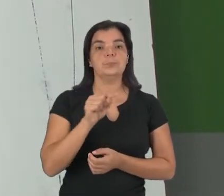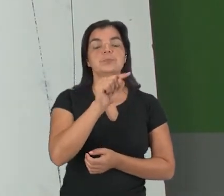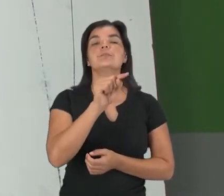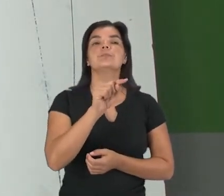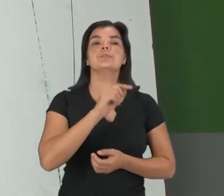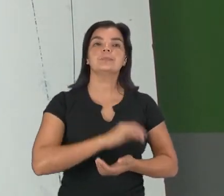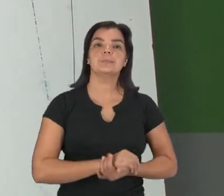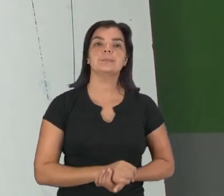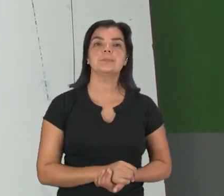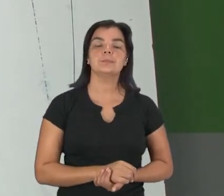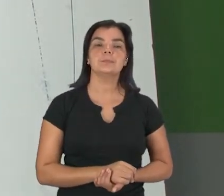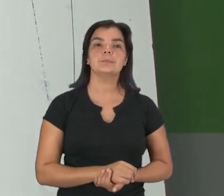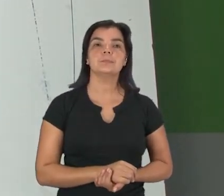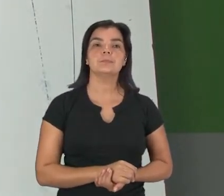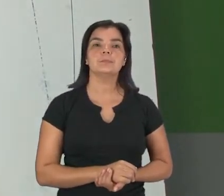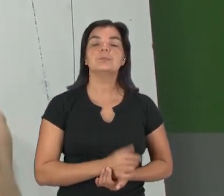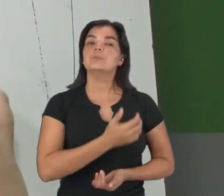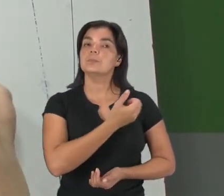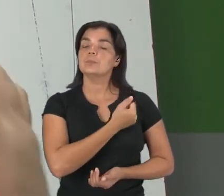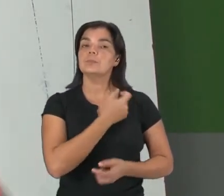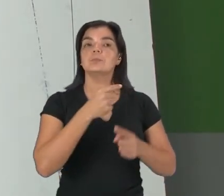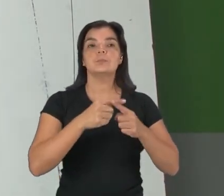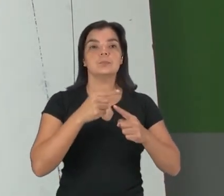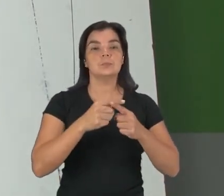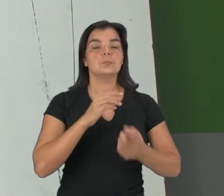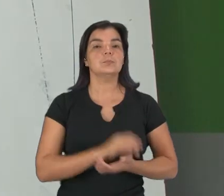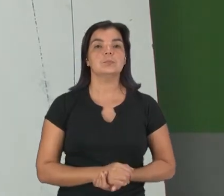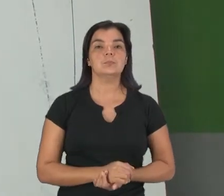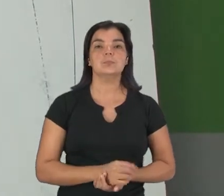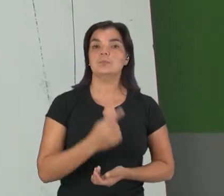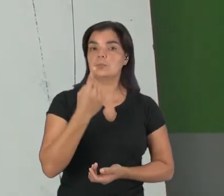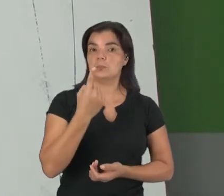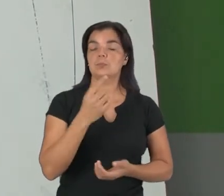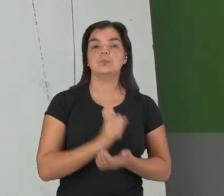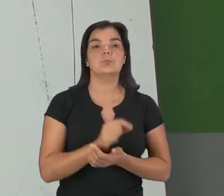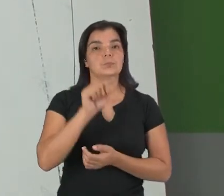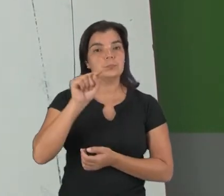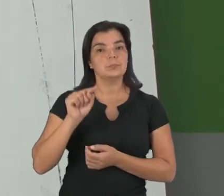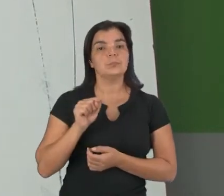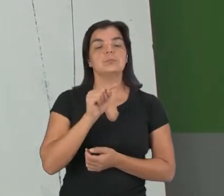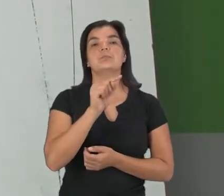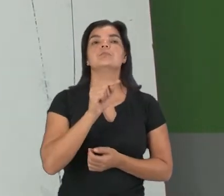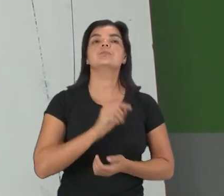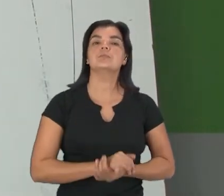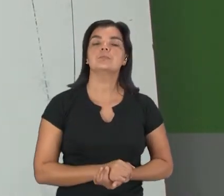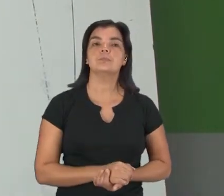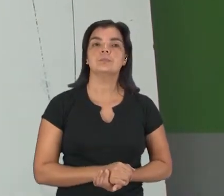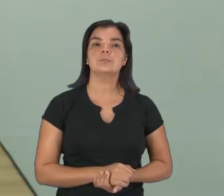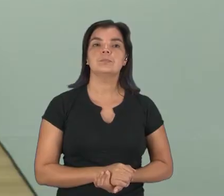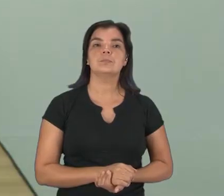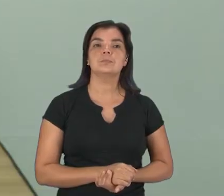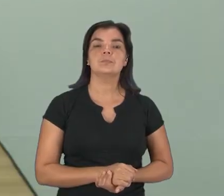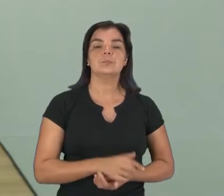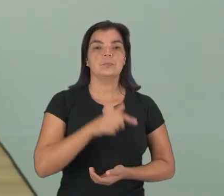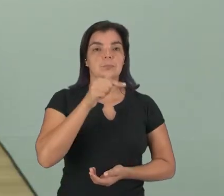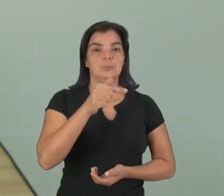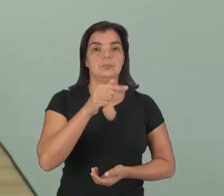vírgula após o número, porque eu tenho apenas um zero. Então, eu vou aqui correr, ó, vai ficar